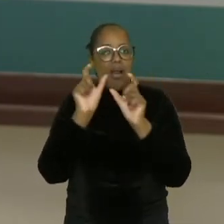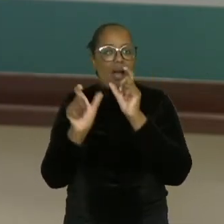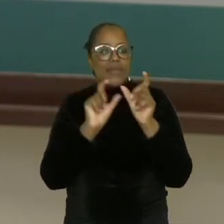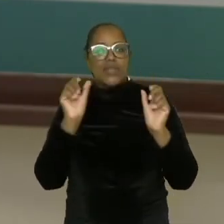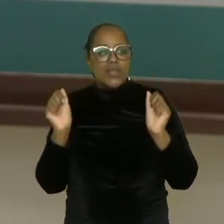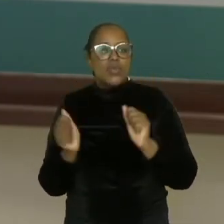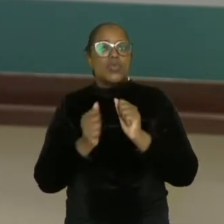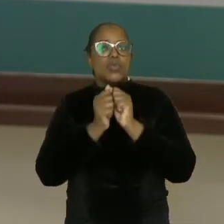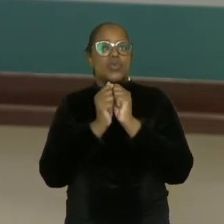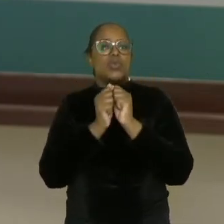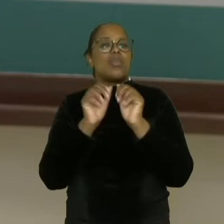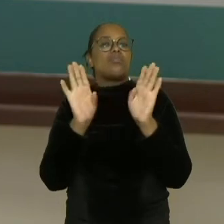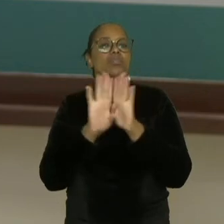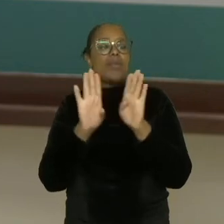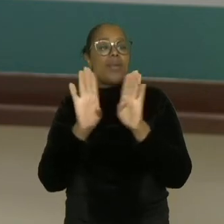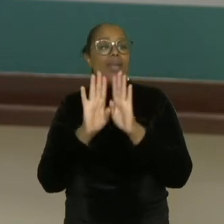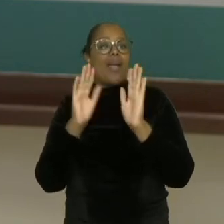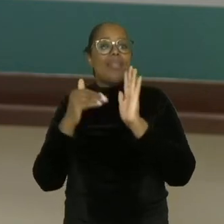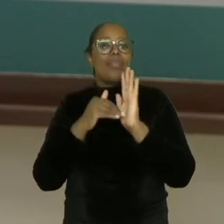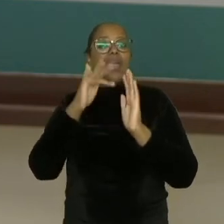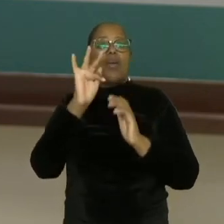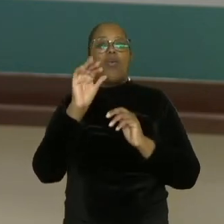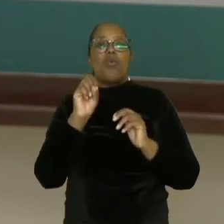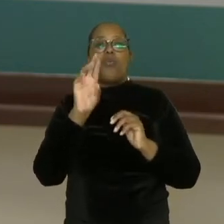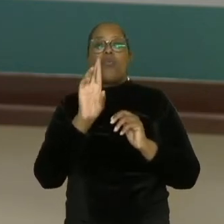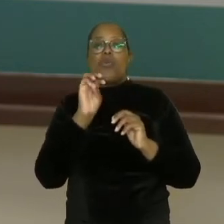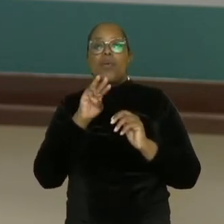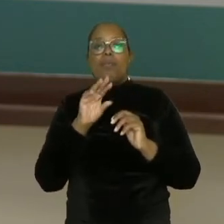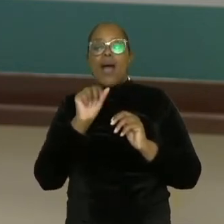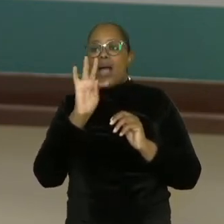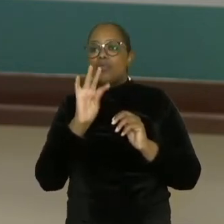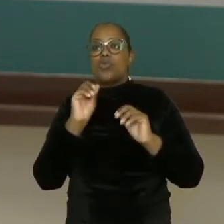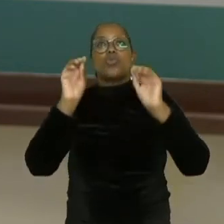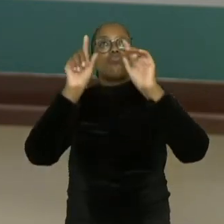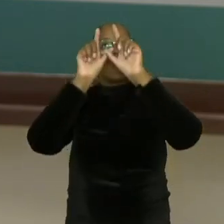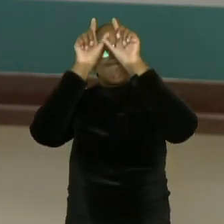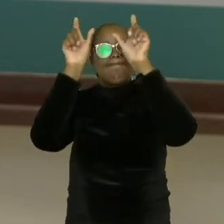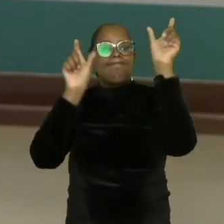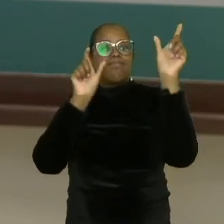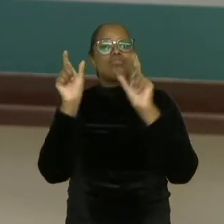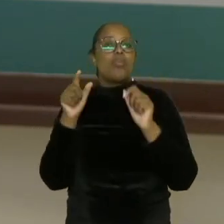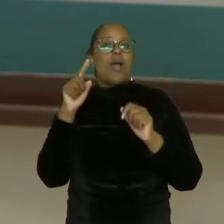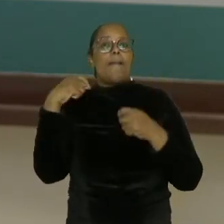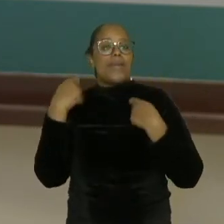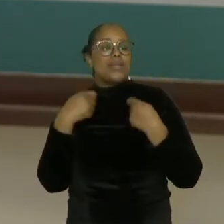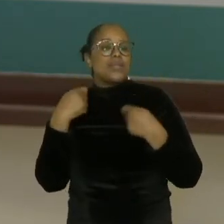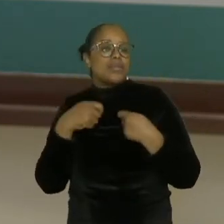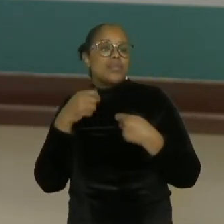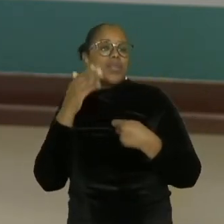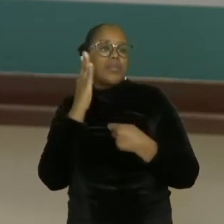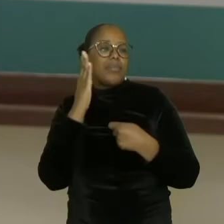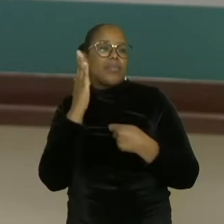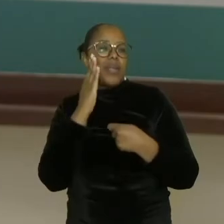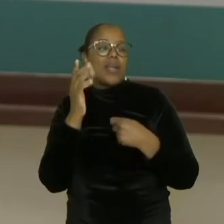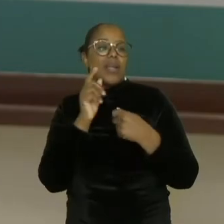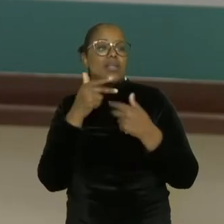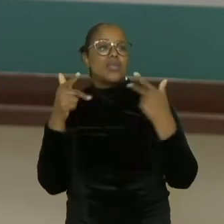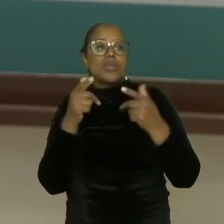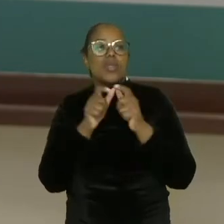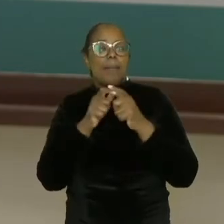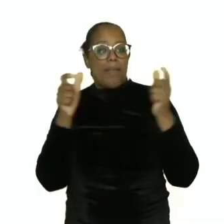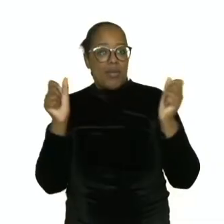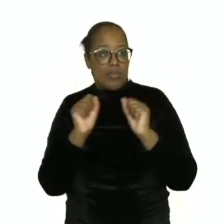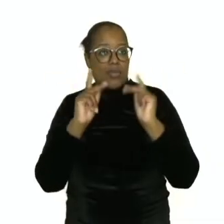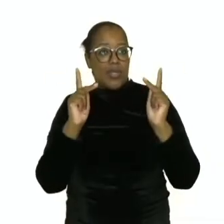ali, até o formato dos balões. Eu também preciso fazer uma leitura para ter uma compreensão maior, né, das HQs,